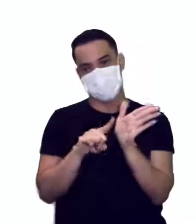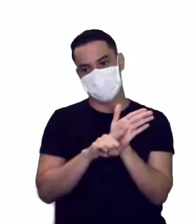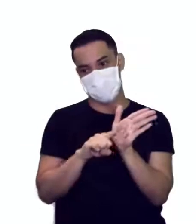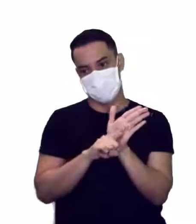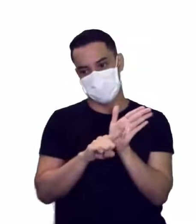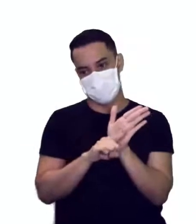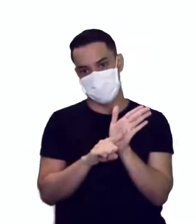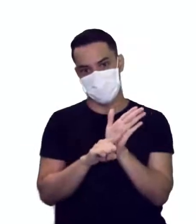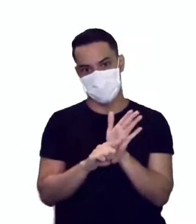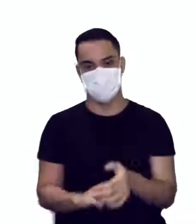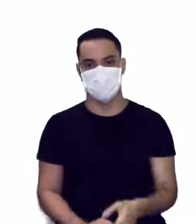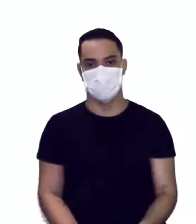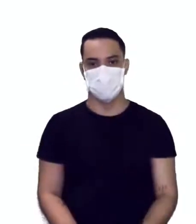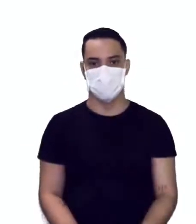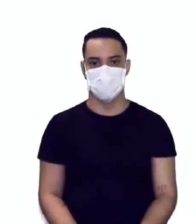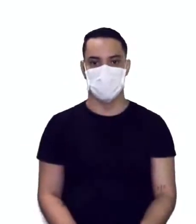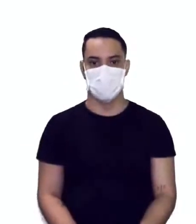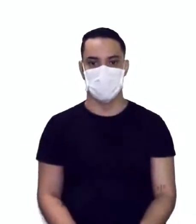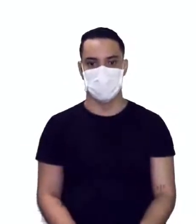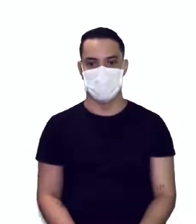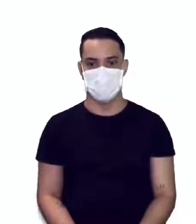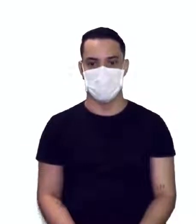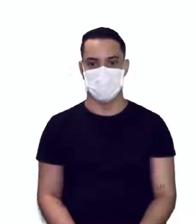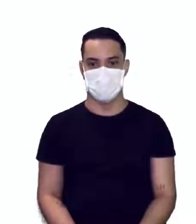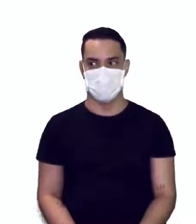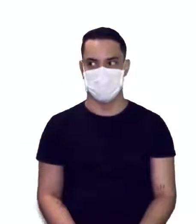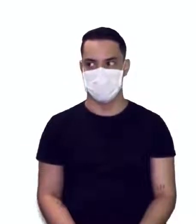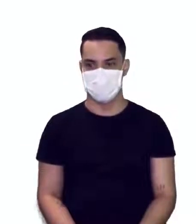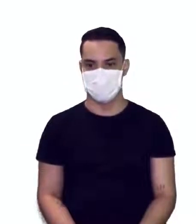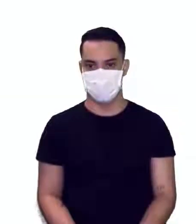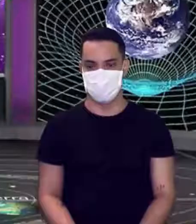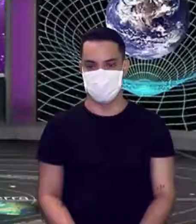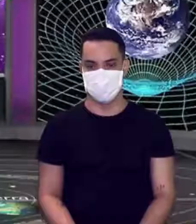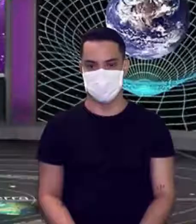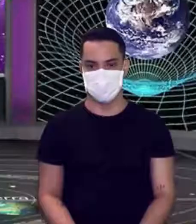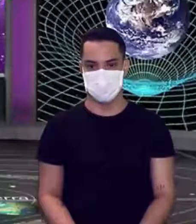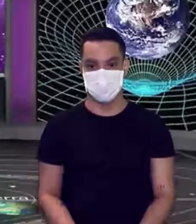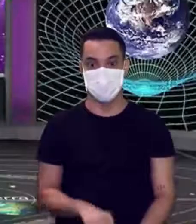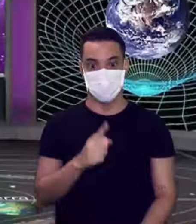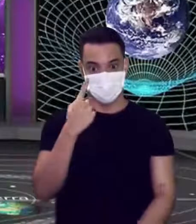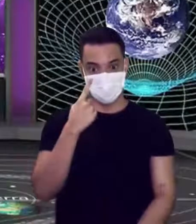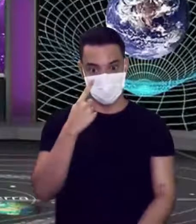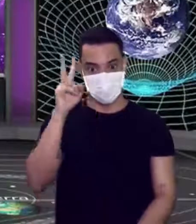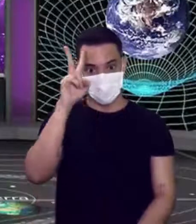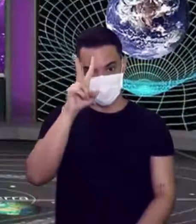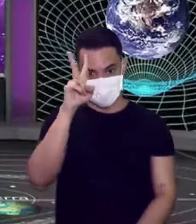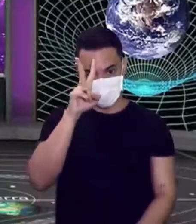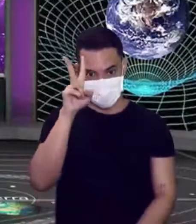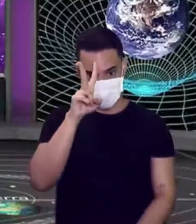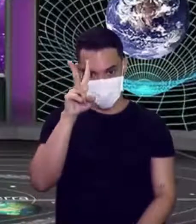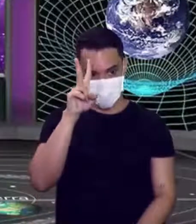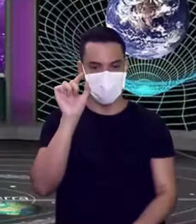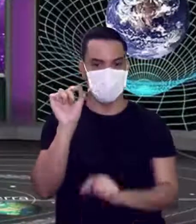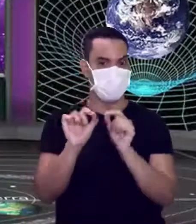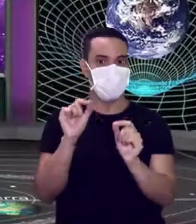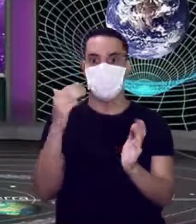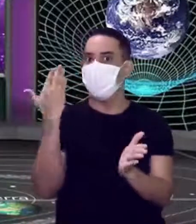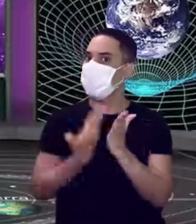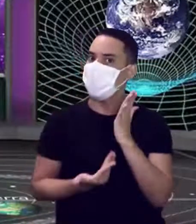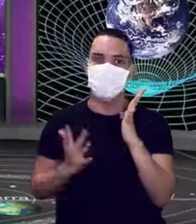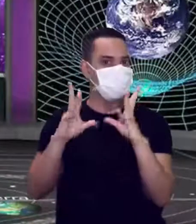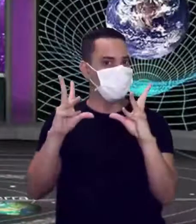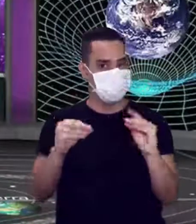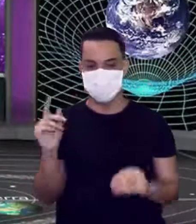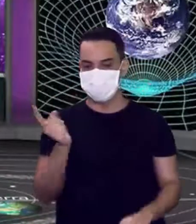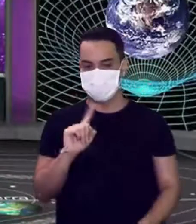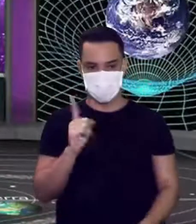carga o quê? Negativa. Entendido, pessoal? Mas olha só, lembrando, tá bom? Não vai perder todos os